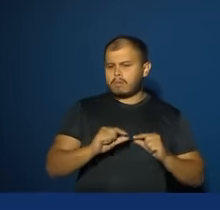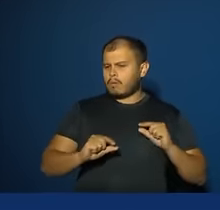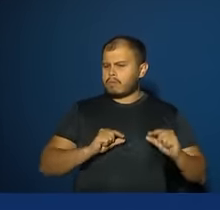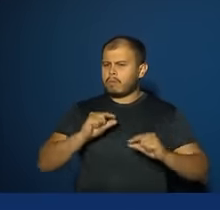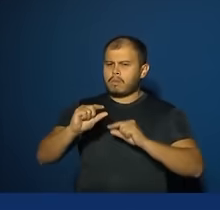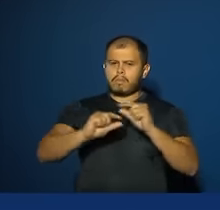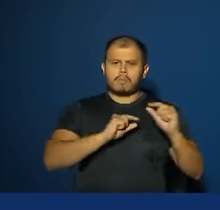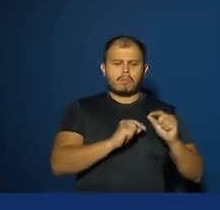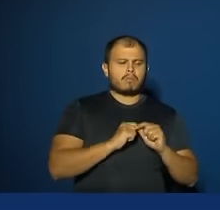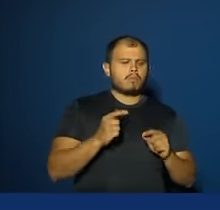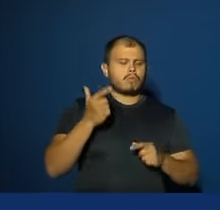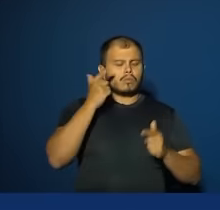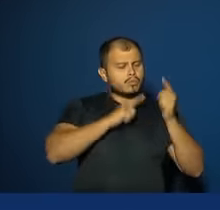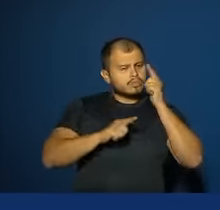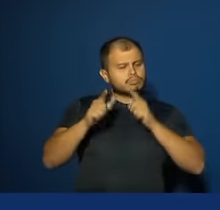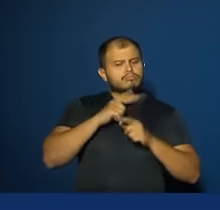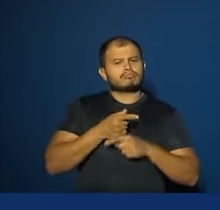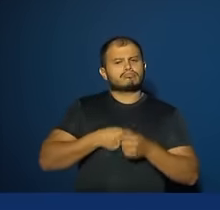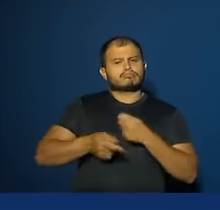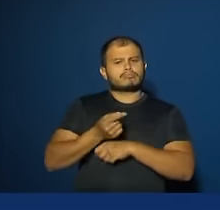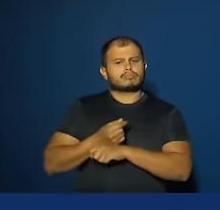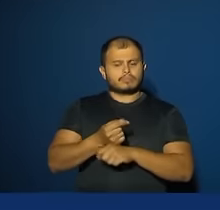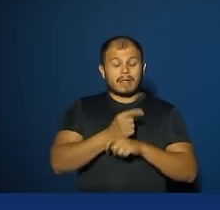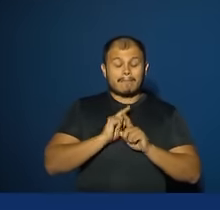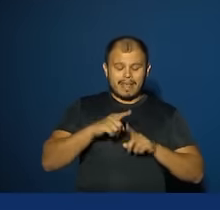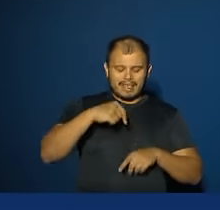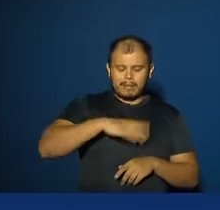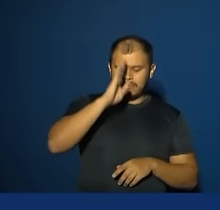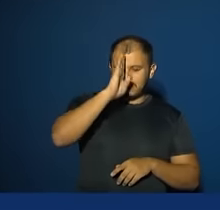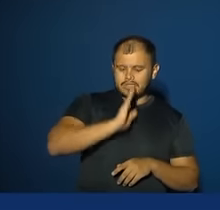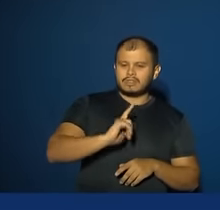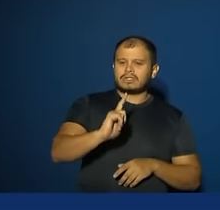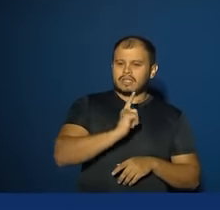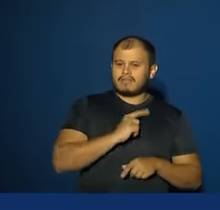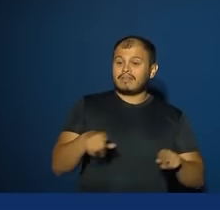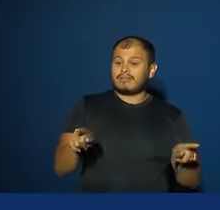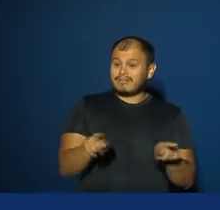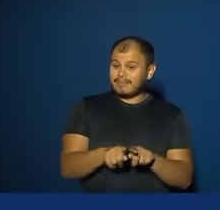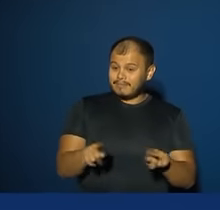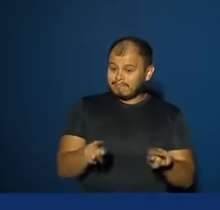de portfólio para renda fixa. Mas aqui no Brasil a gente teve ainda um efeito